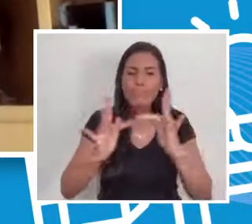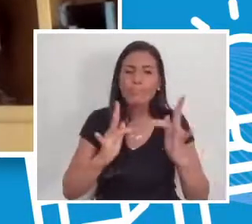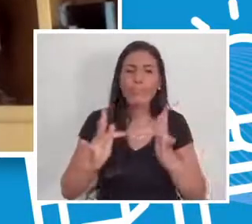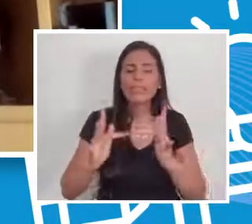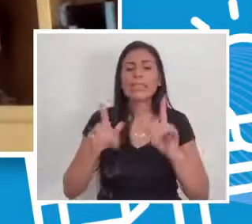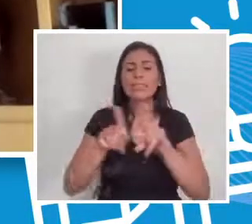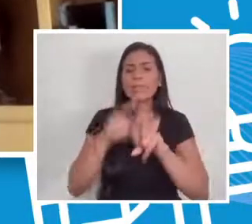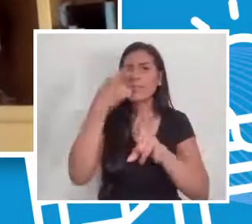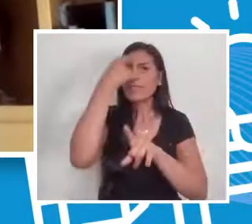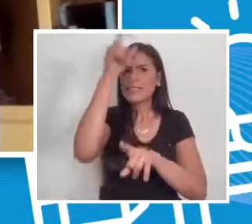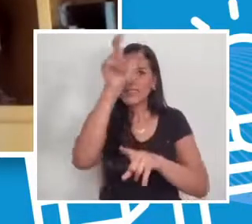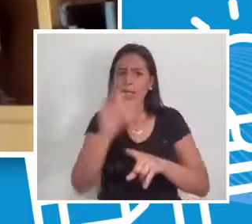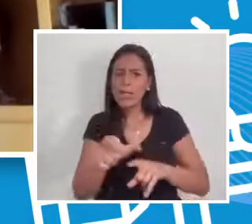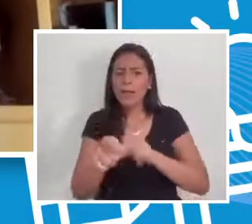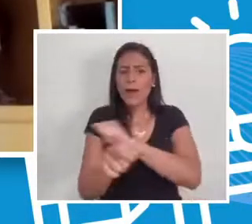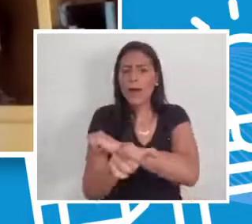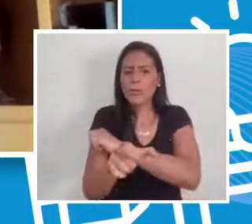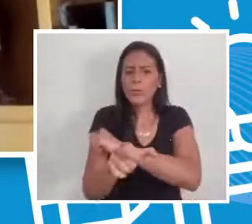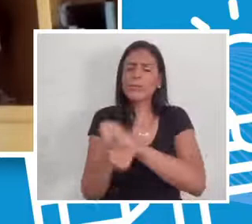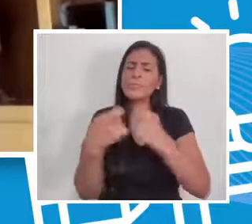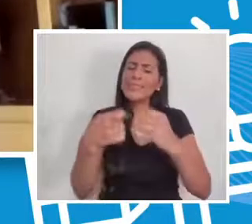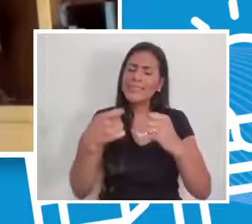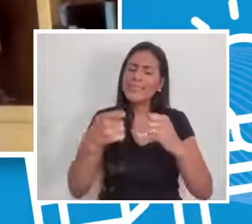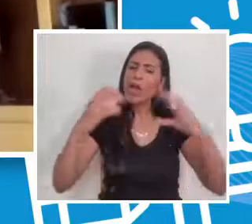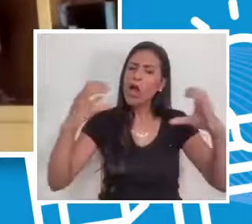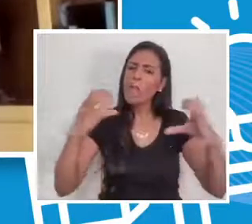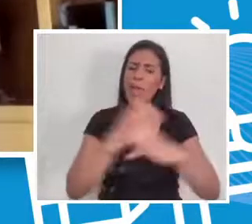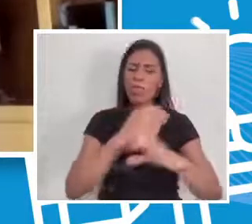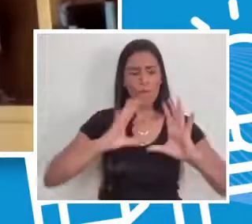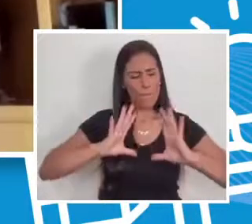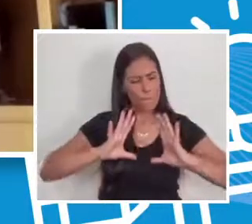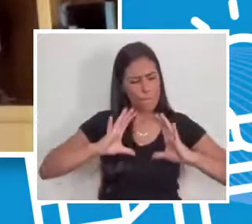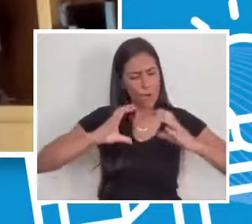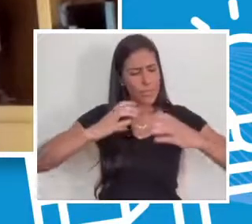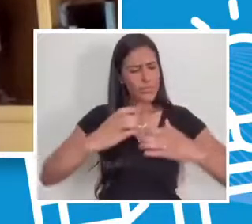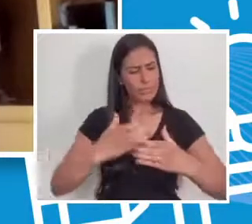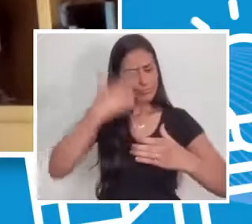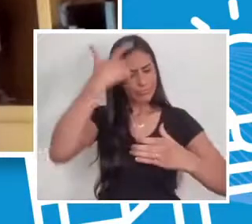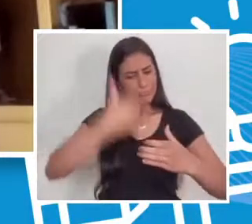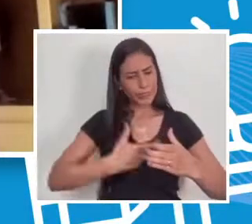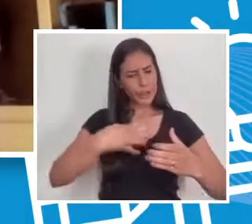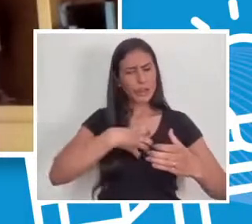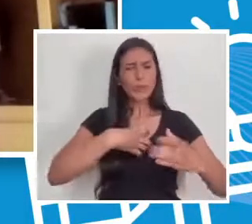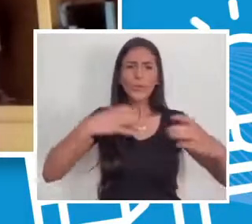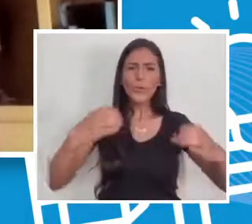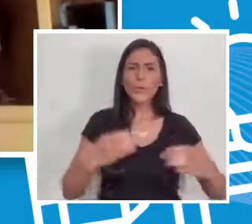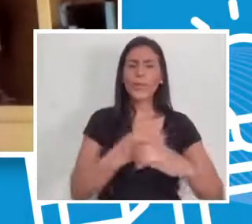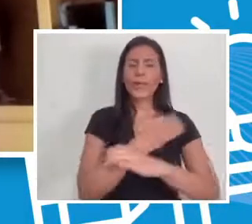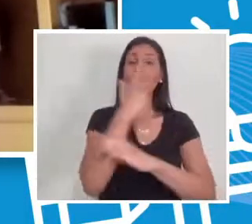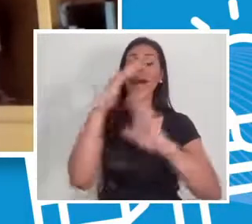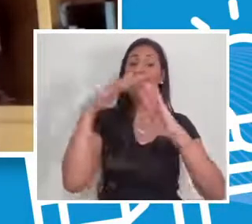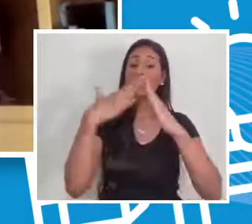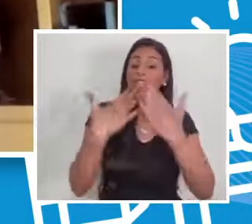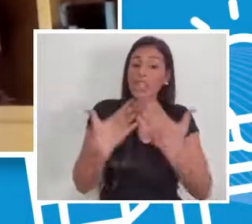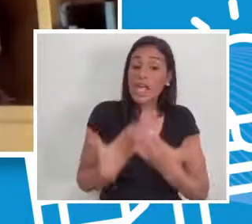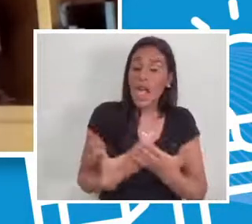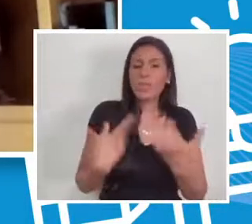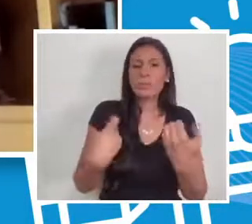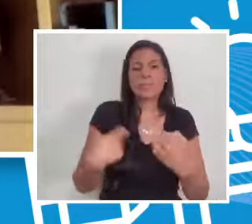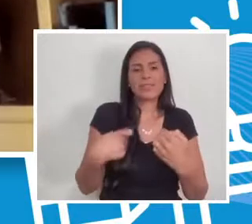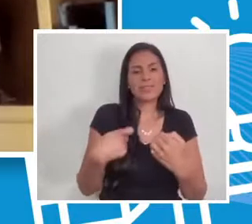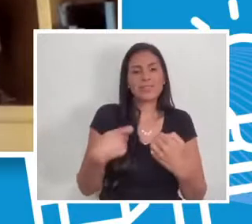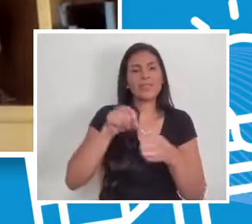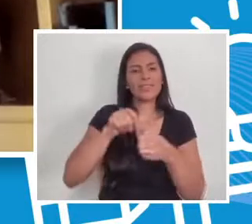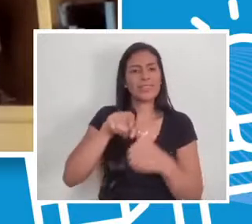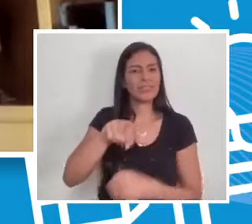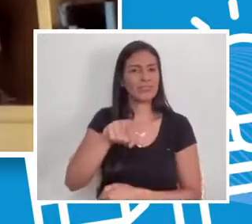não são só os conhecimentos específicos, mas eu vou passar por uma escola que me forma e que me ajuda a